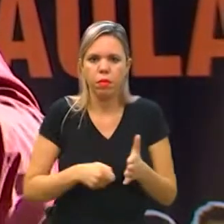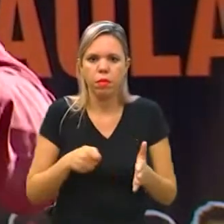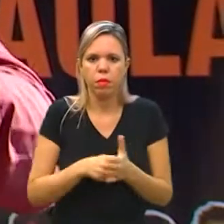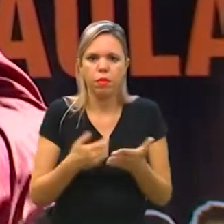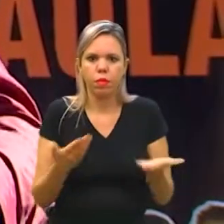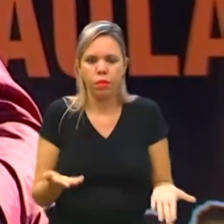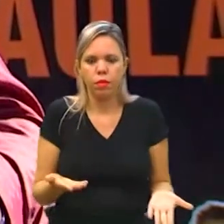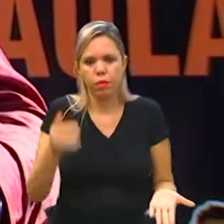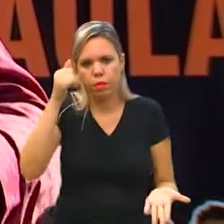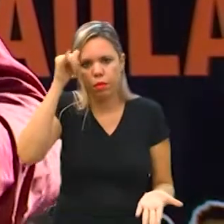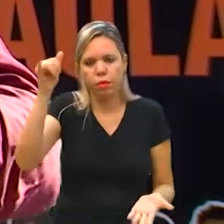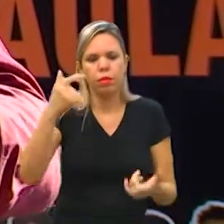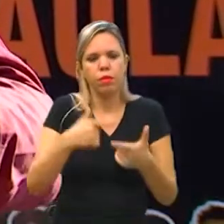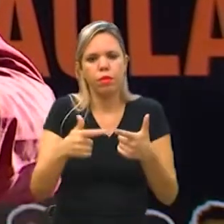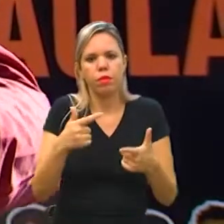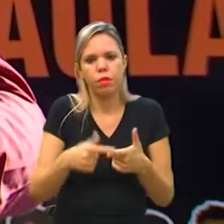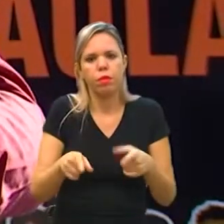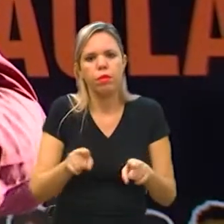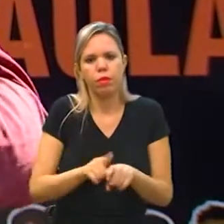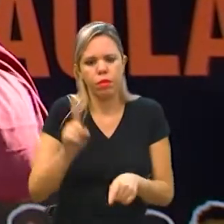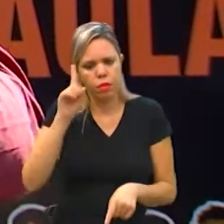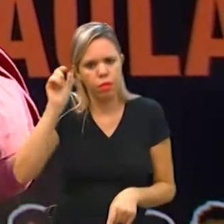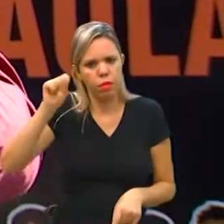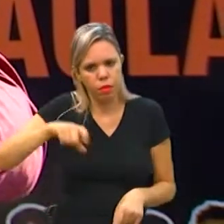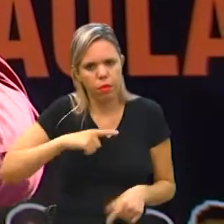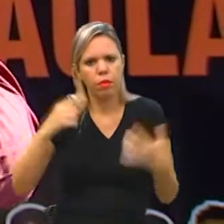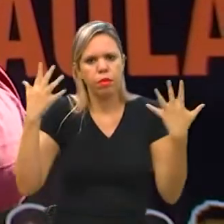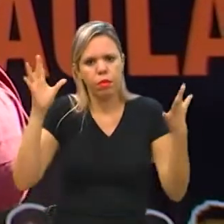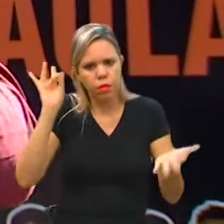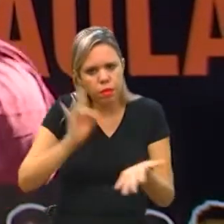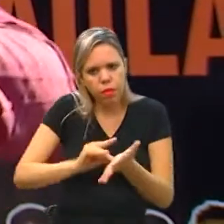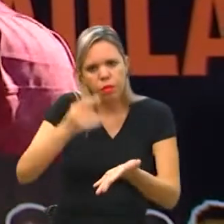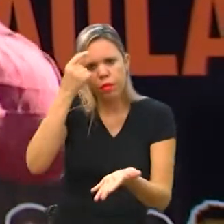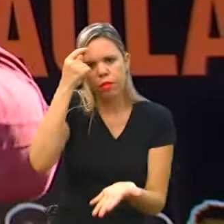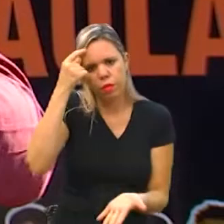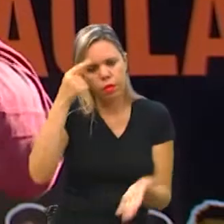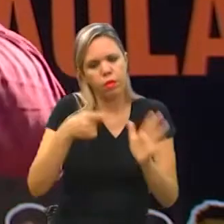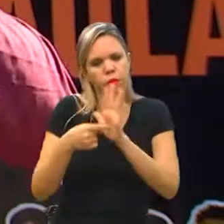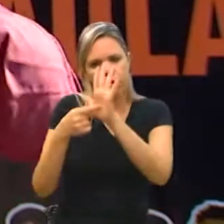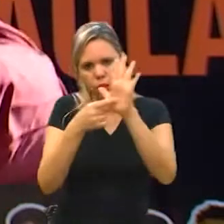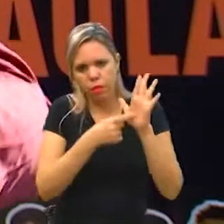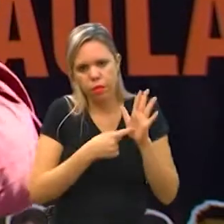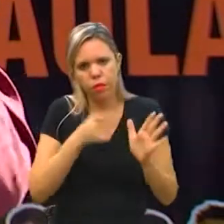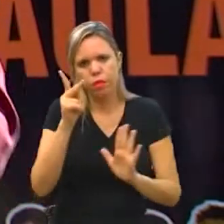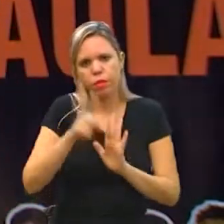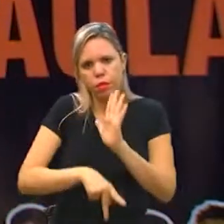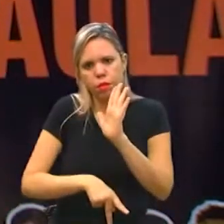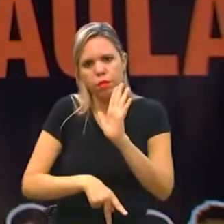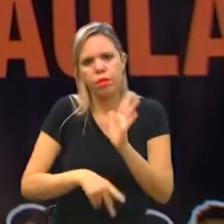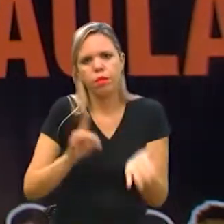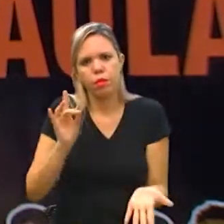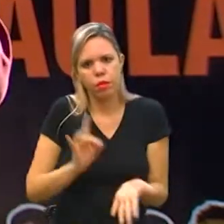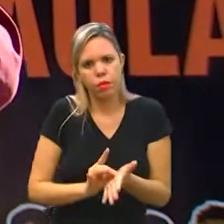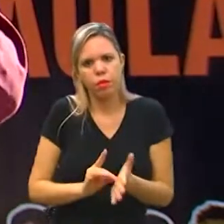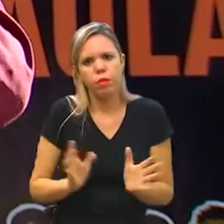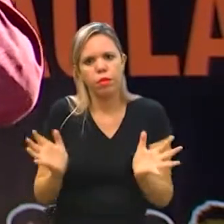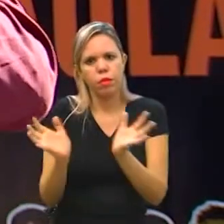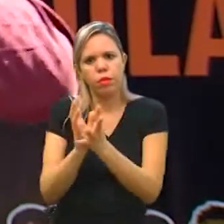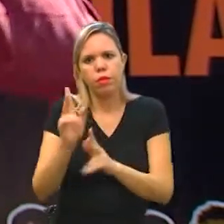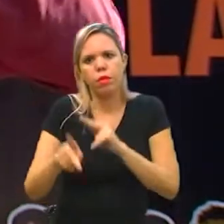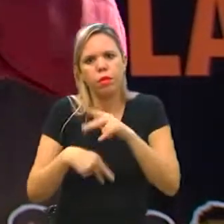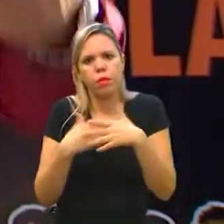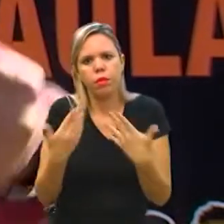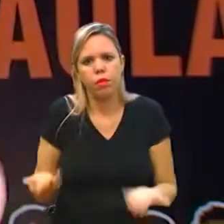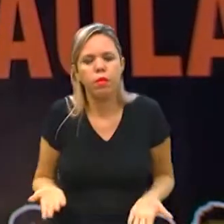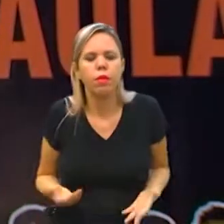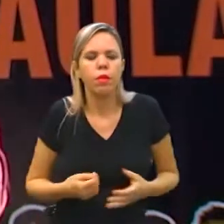cima disso aí. Claro, existimos sim uma data que você realmente vai mostrar os projetos realmente para a